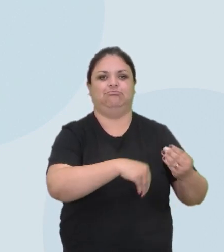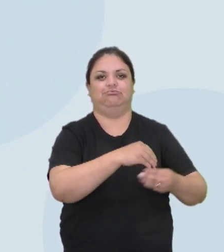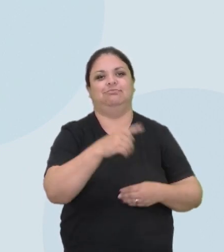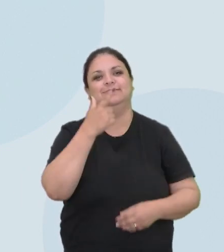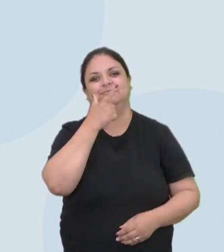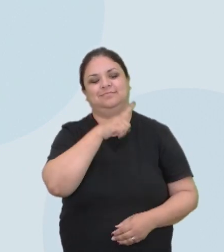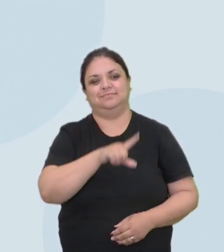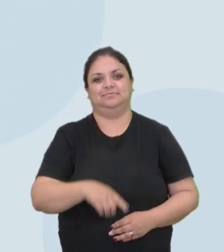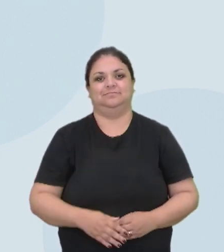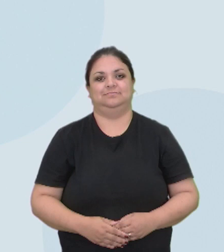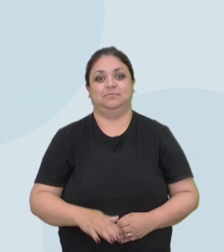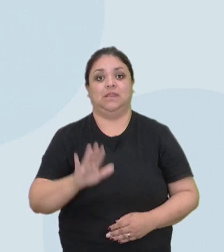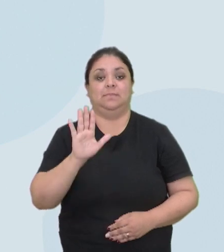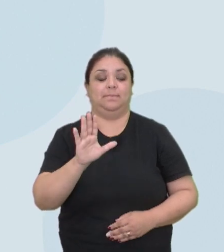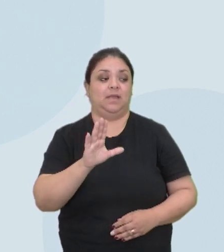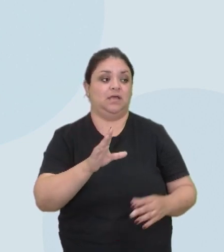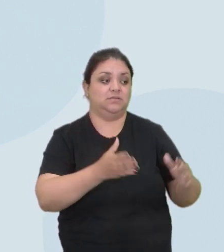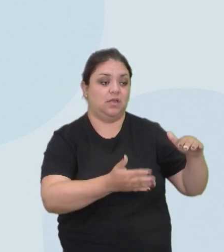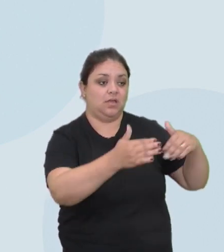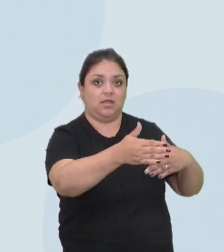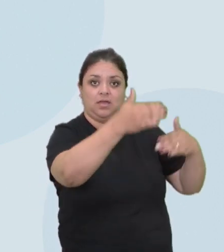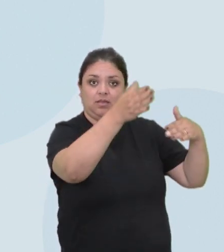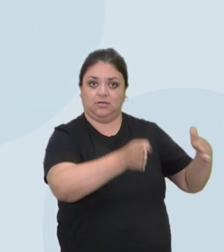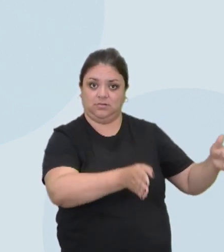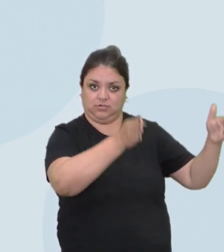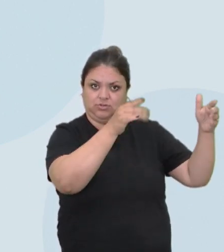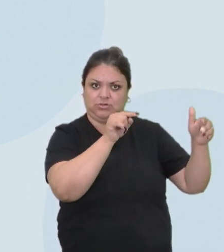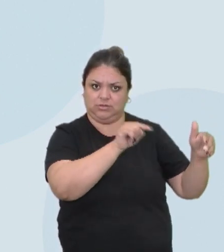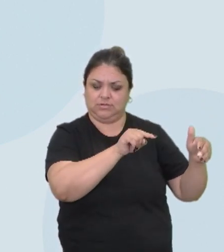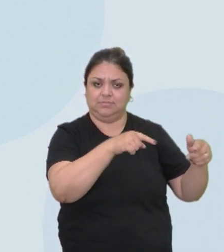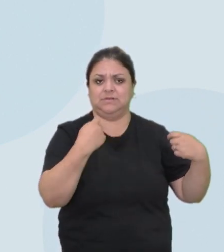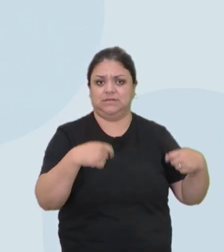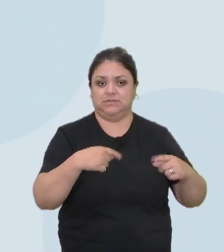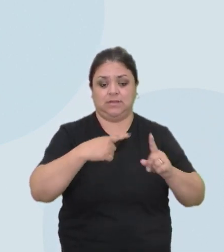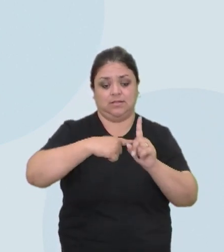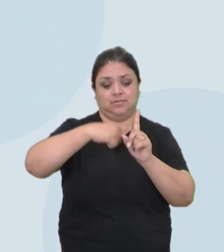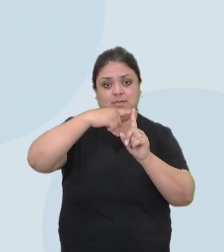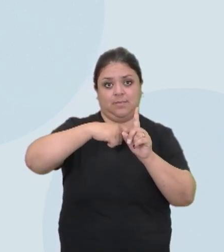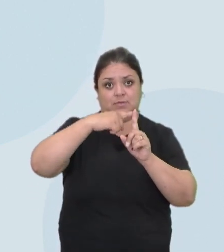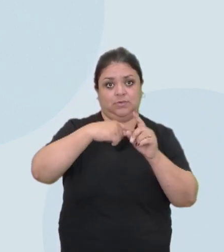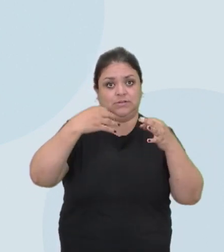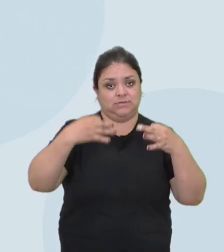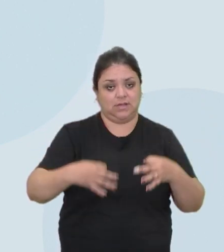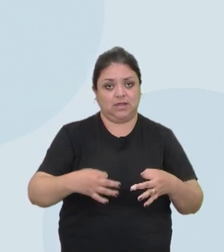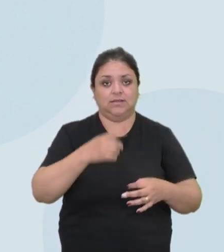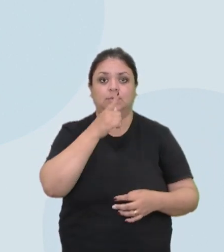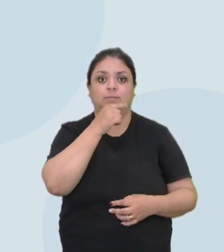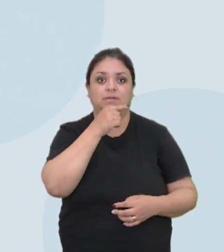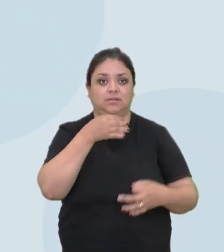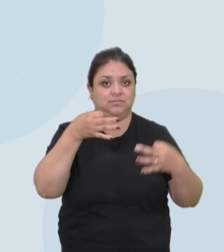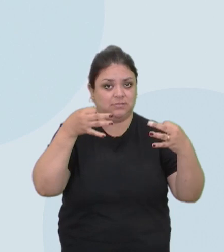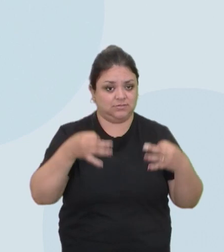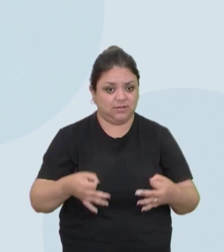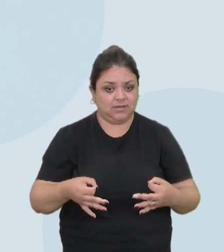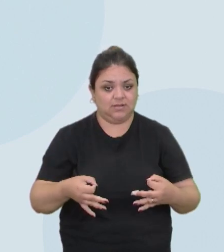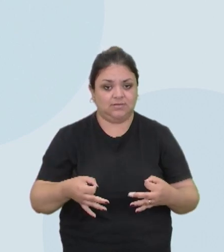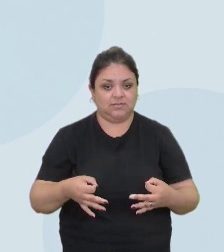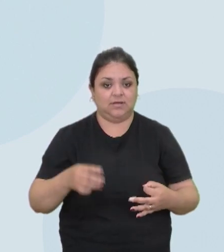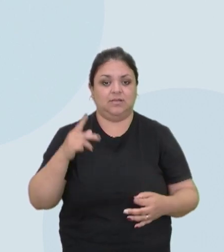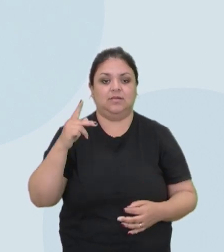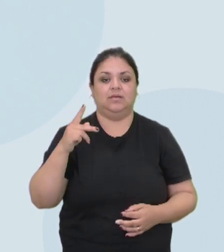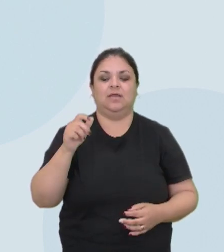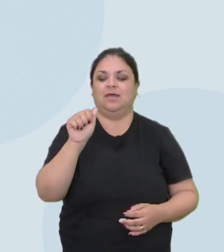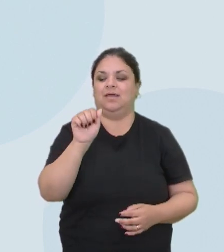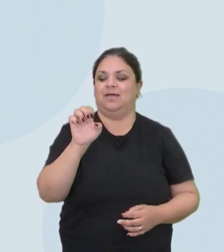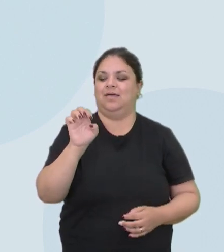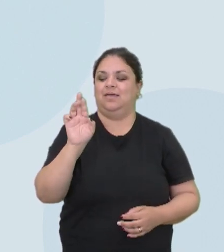condições ideais para uma compostagem. Primeiro, questão de temperatura, umidade, aeração e pH.